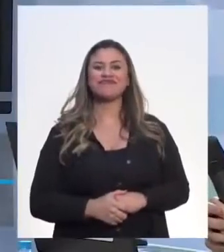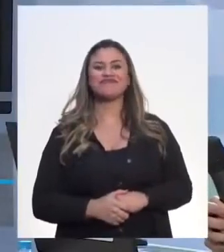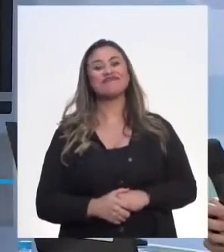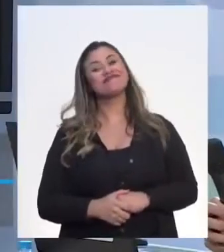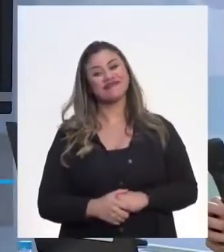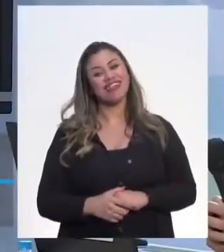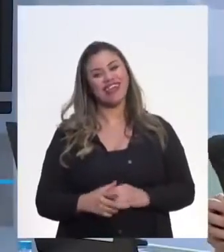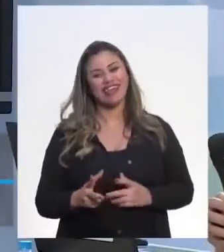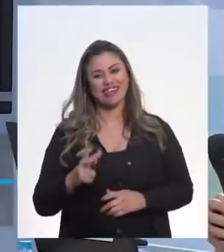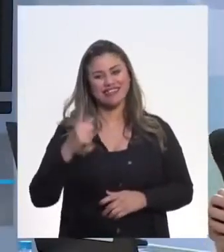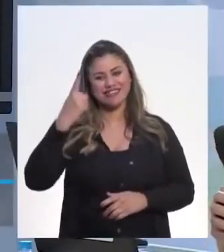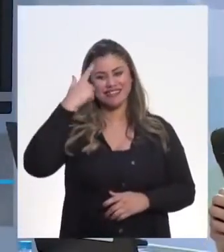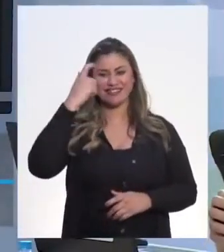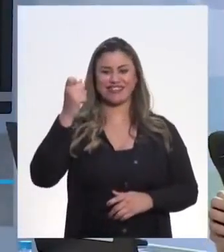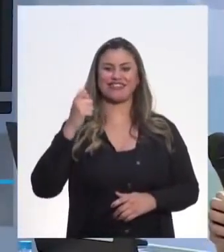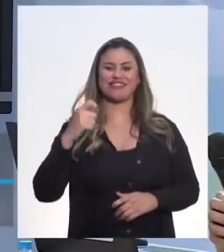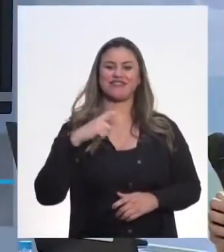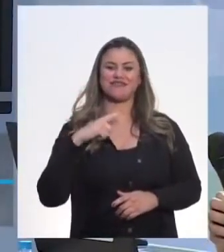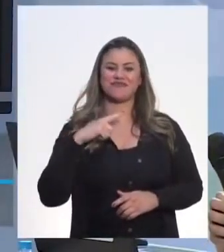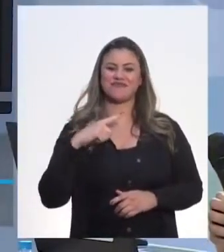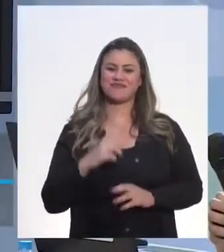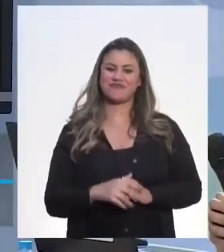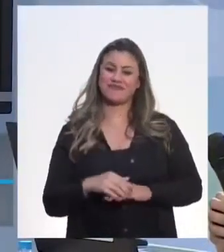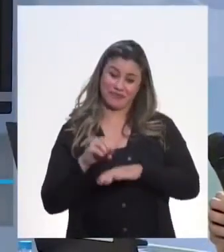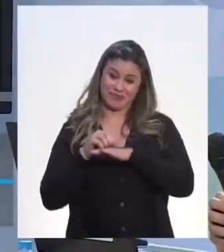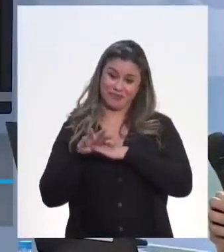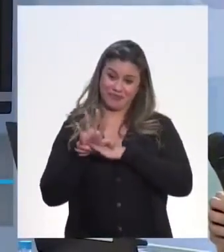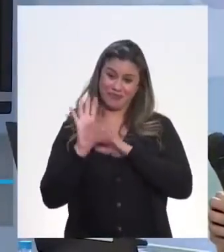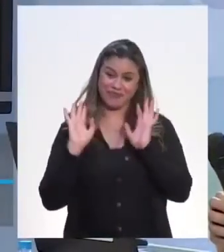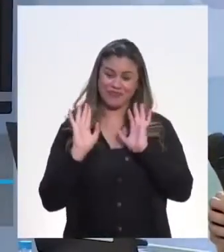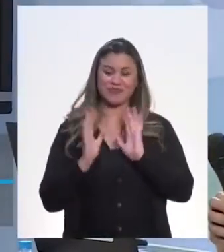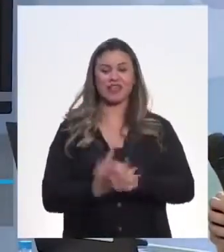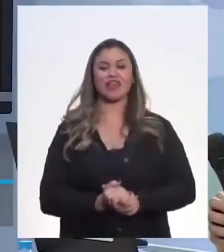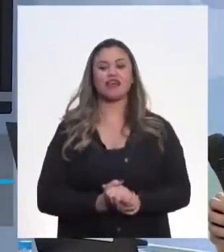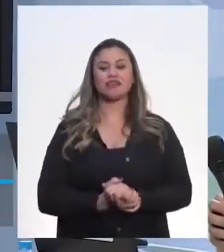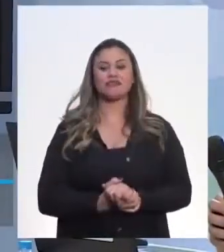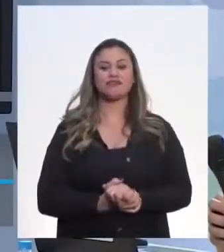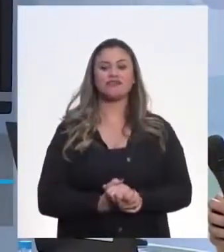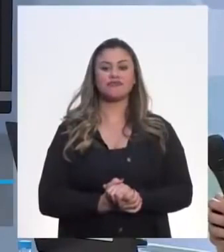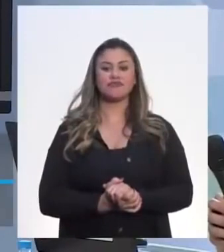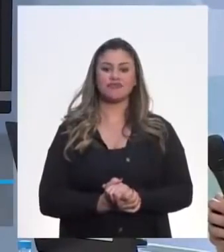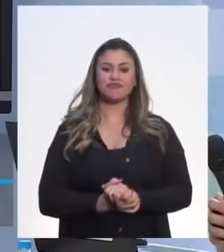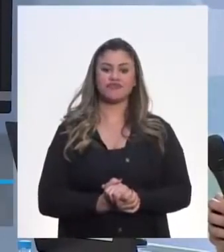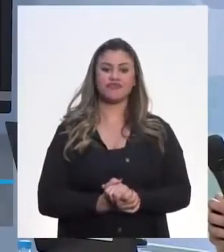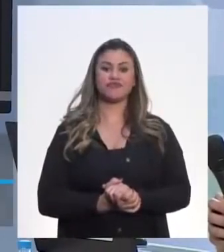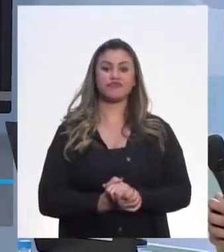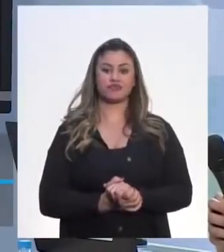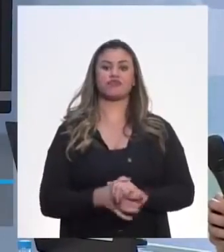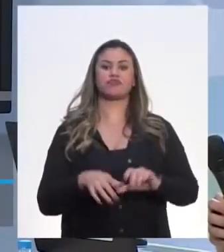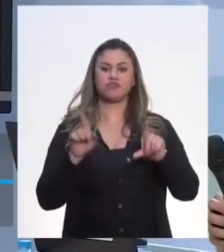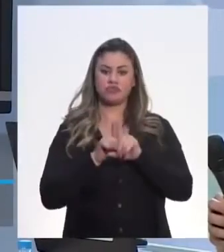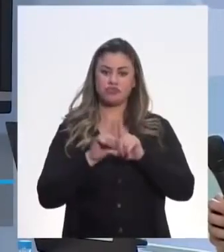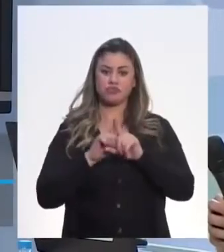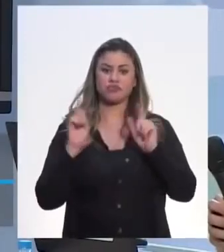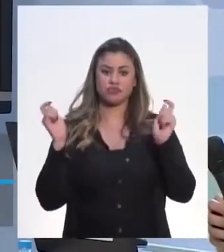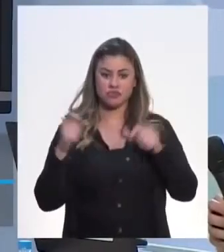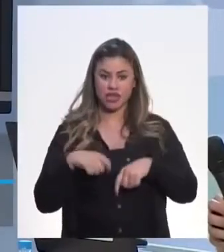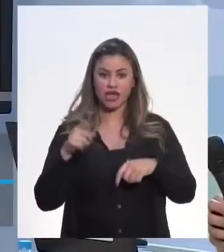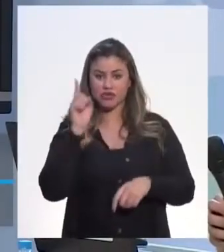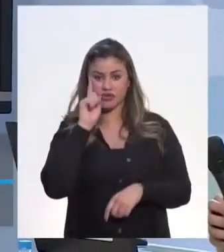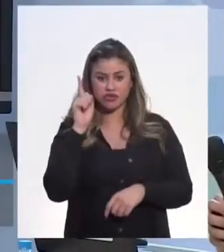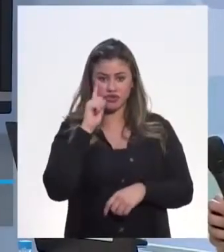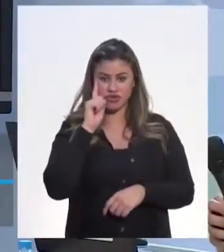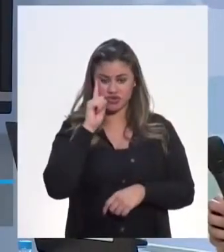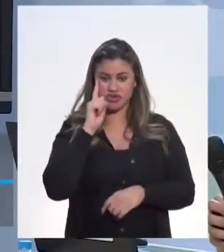essa ideia né tipo é fica a dica mas essa ideia isso pode acontecer no nosso dia a dia na nossa